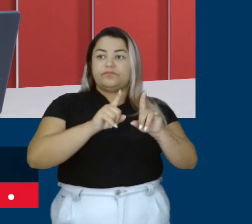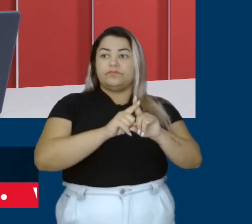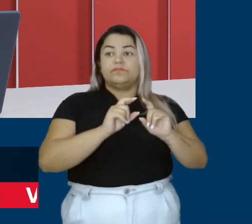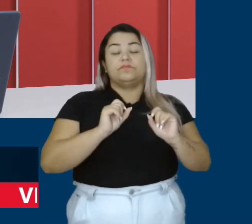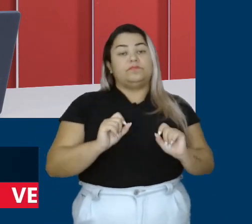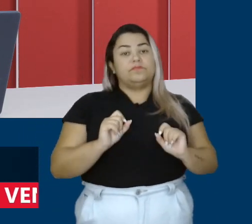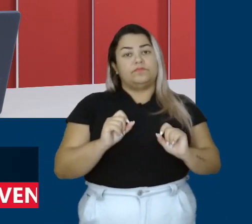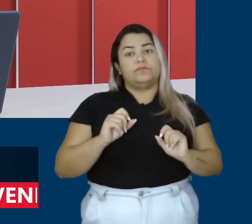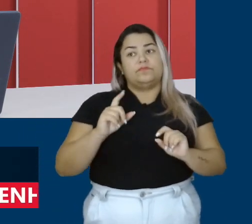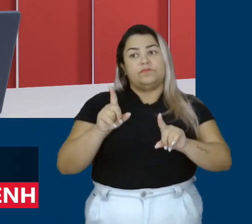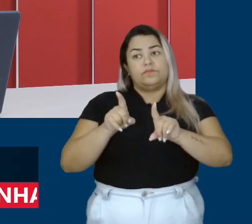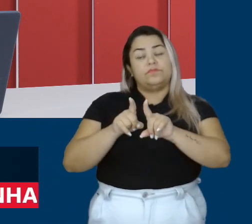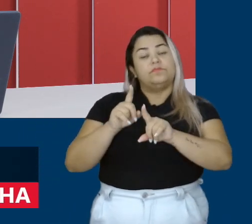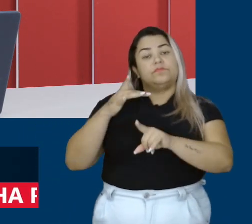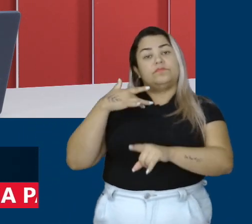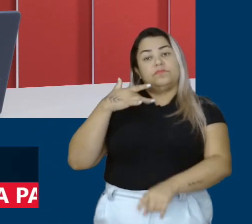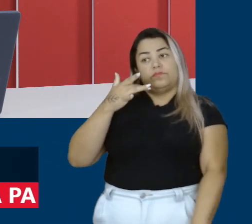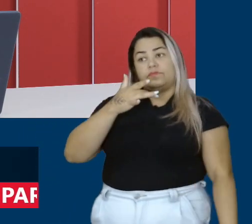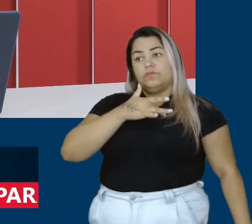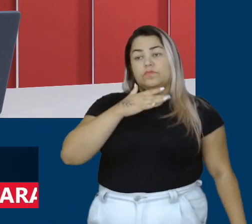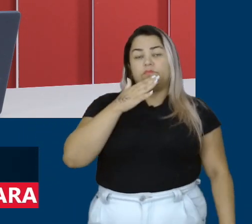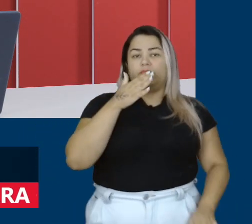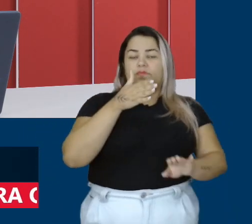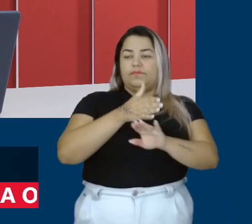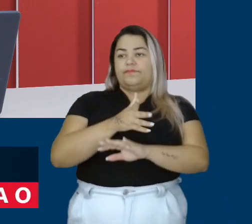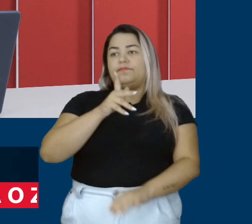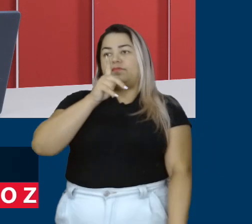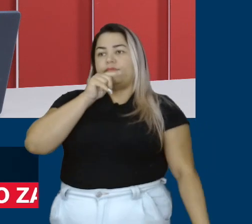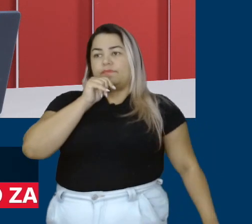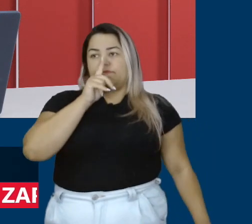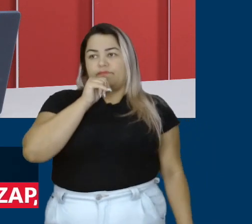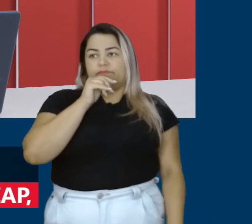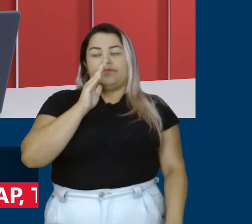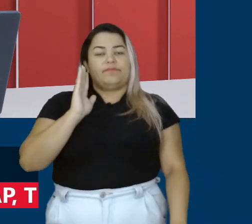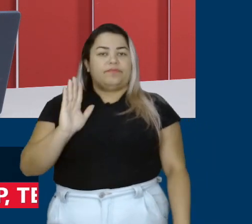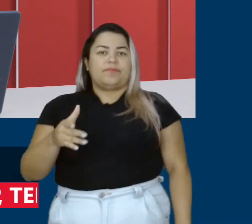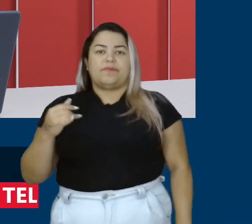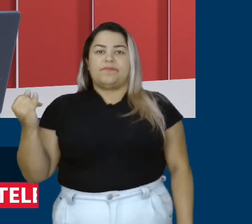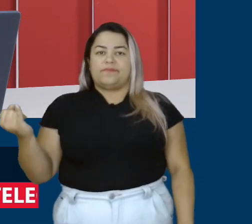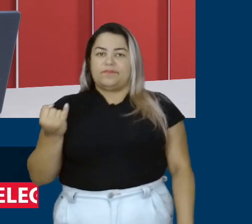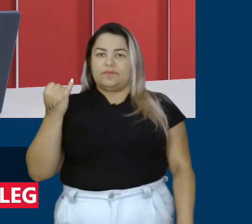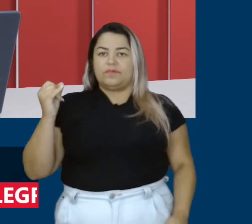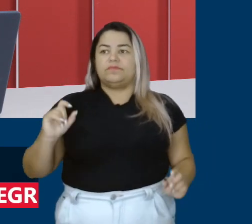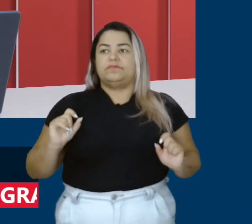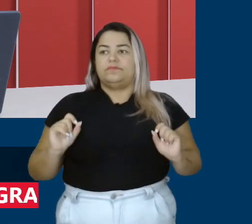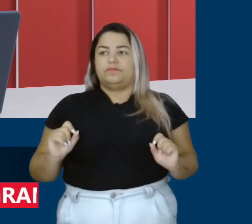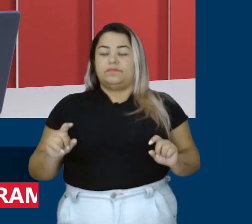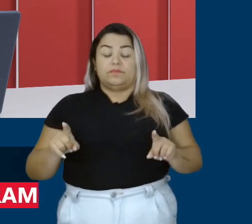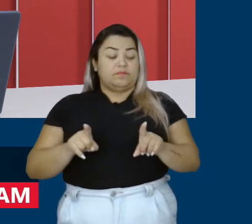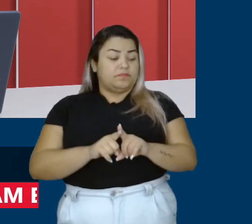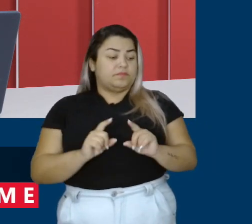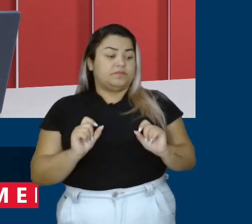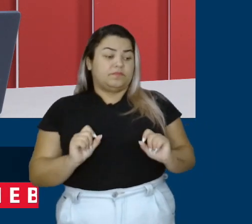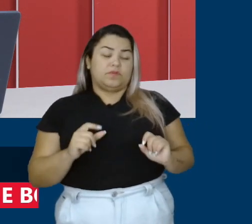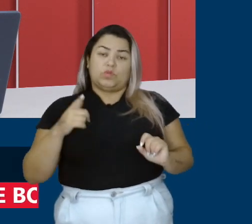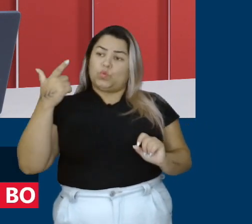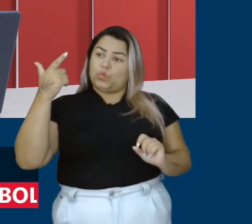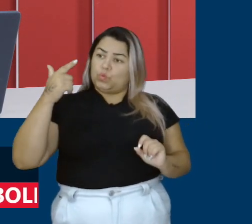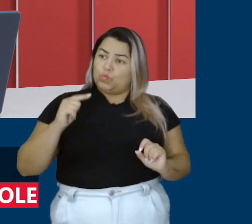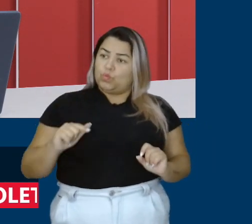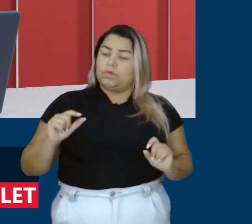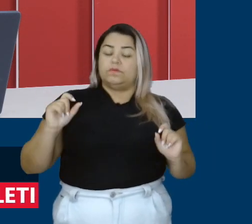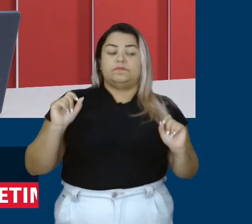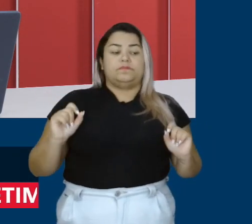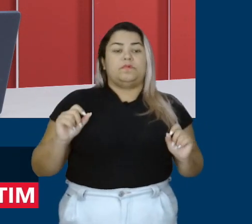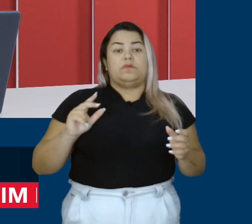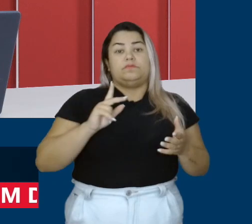sabe que os impactos aí na saúde do acesso à água, eles já são super importantes, mas ele também influencia em